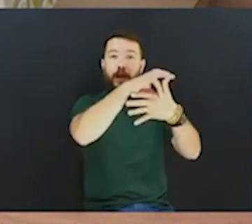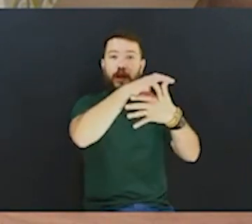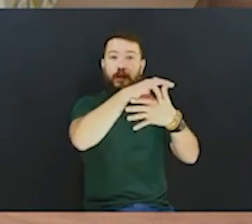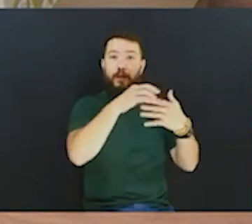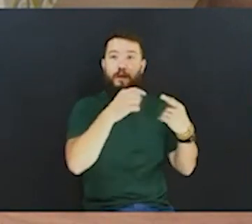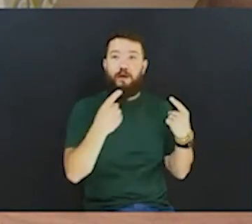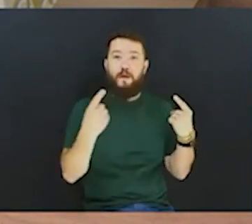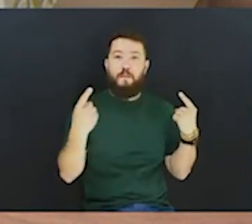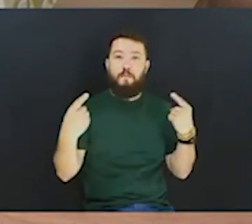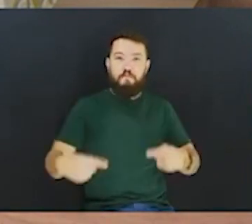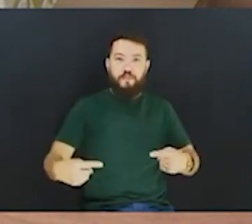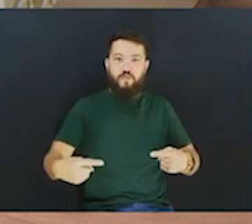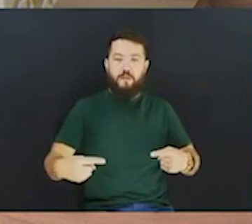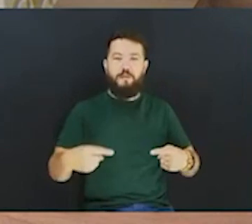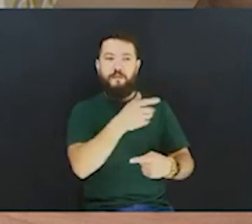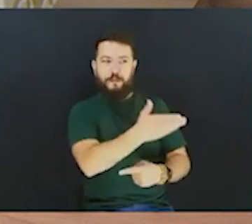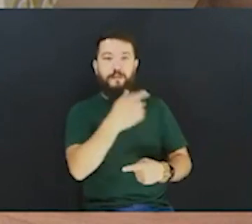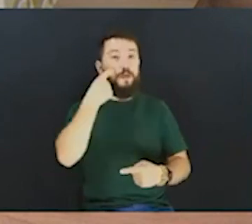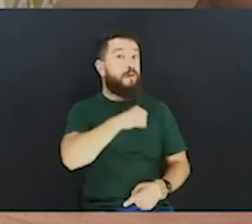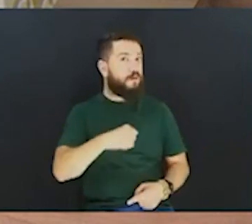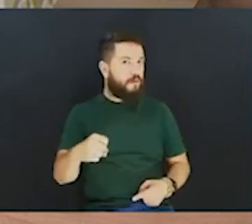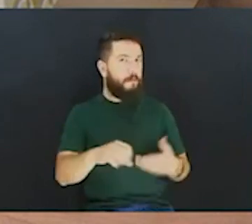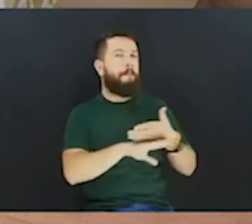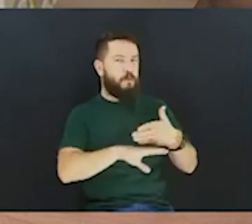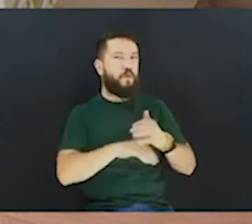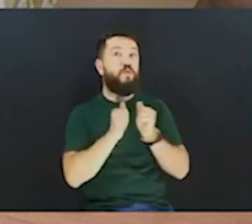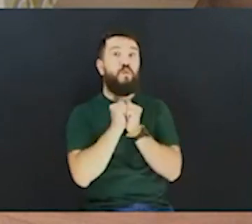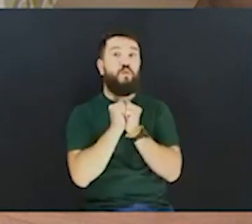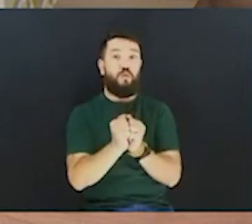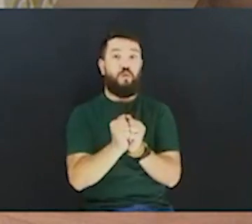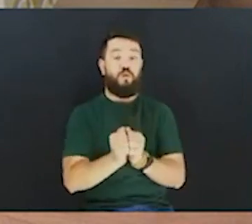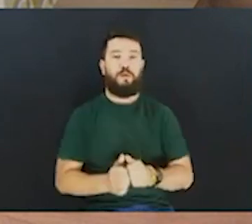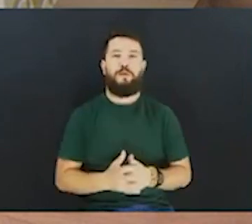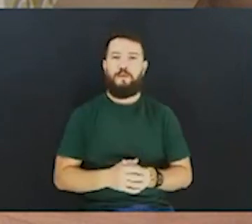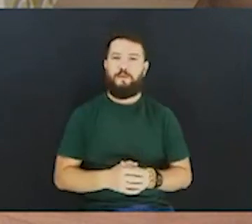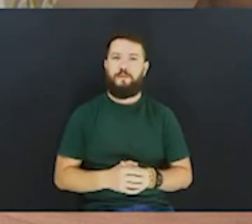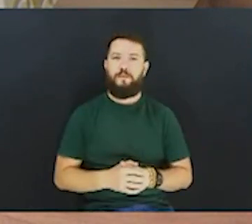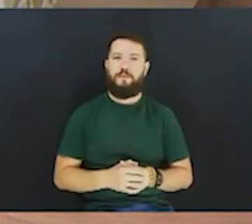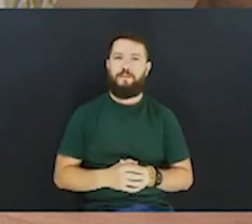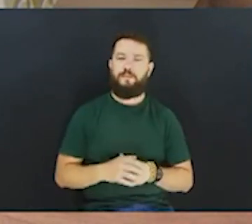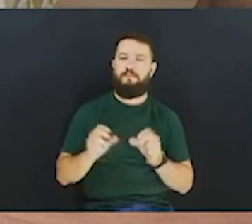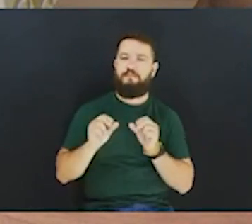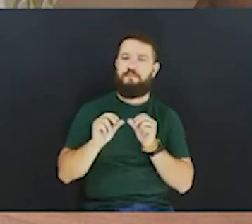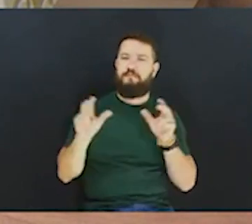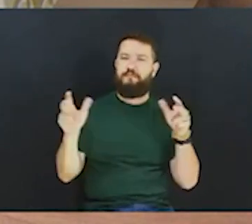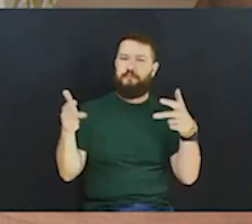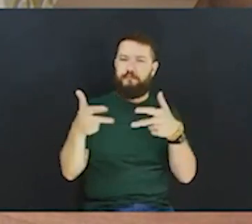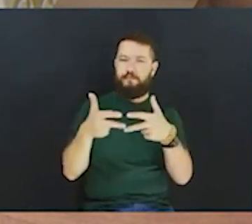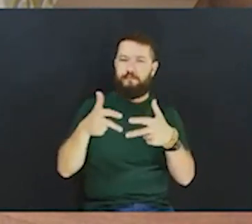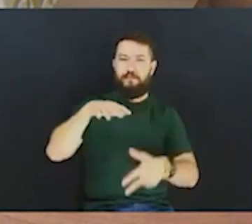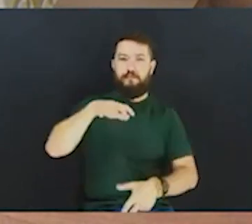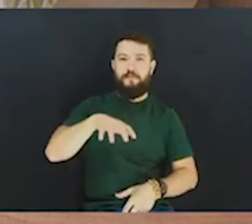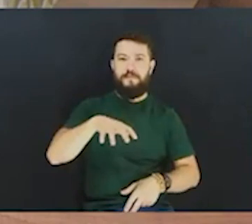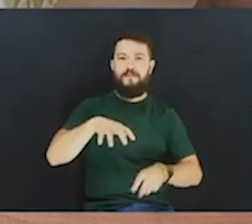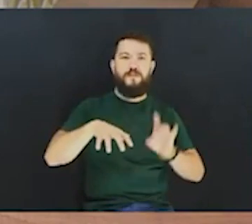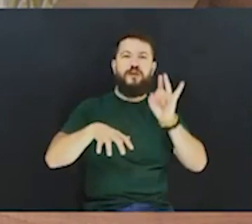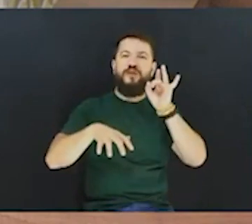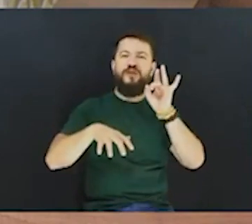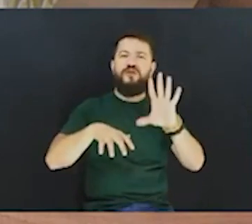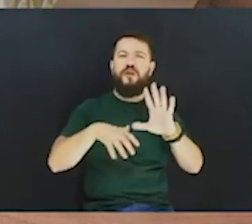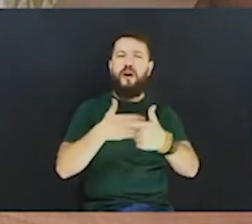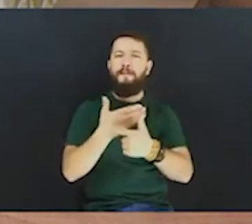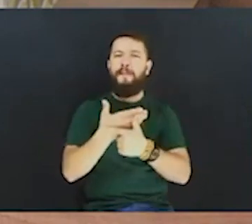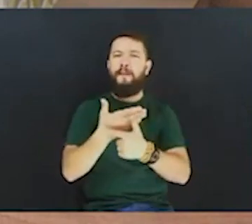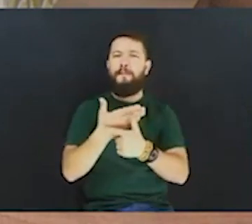deste momento e quero lembrar aqui que a câmara não teve apenas um papel de conciliação de construção de soluções